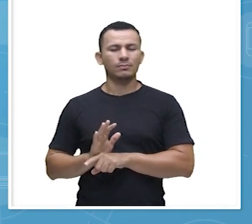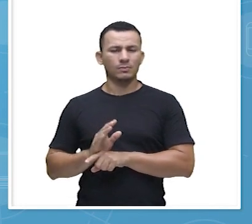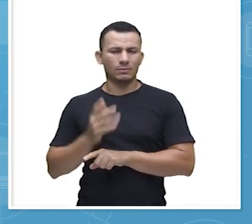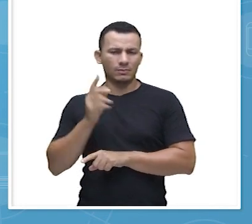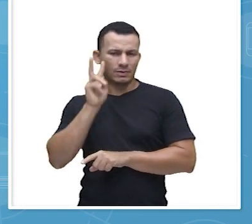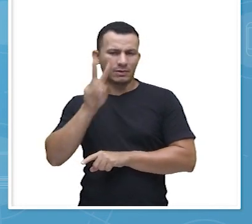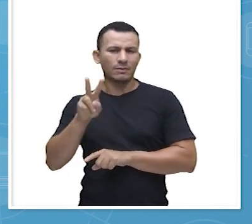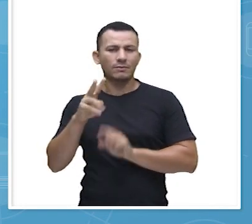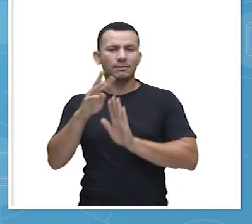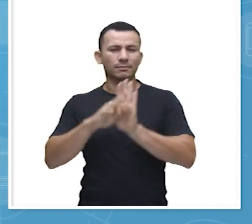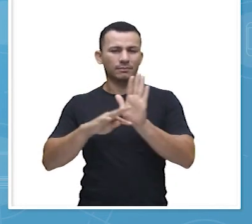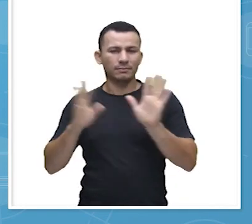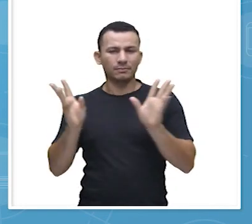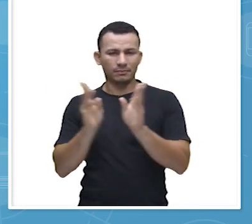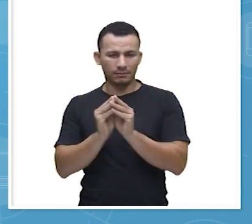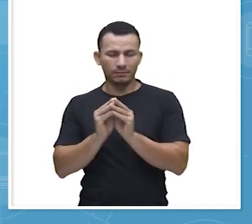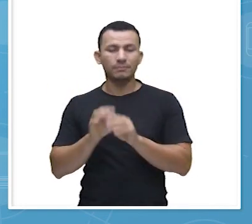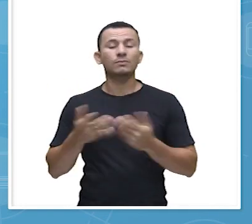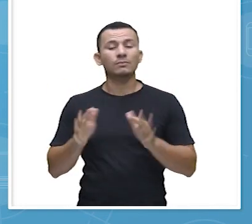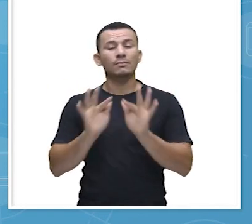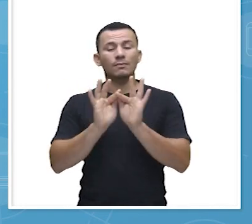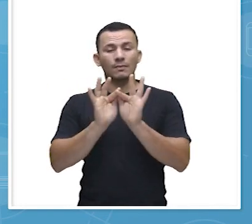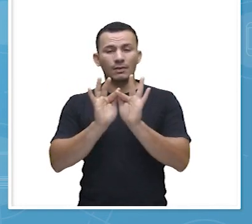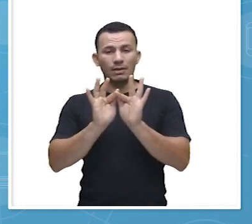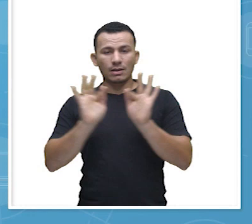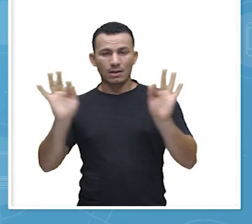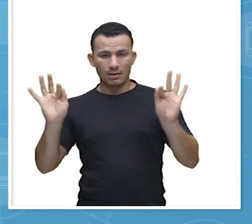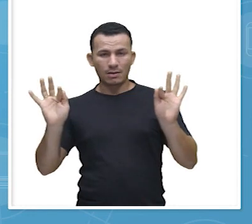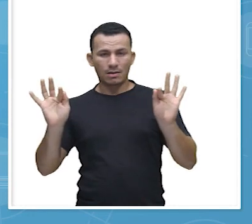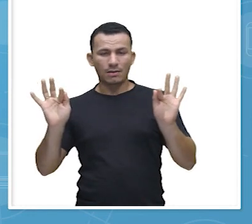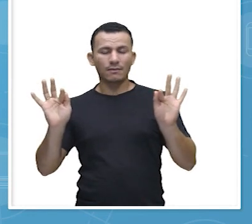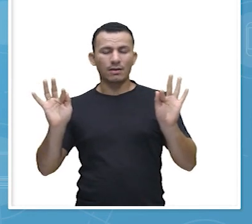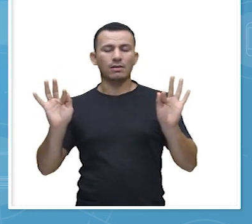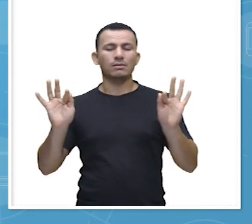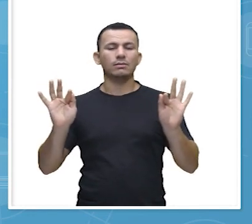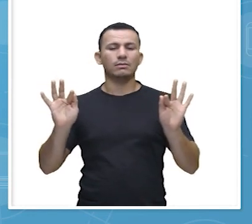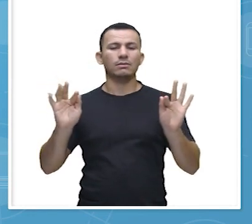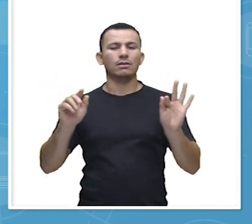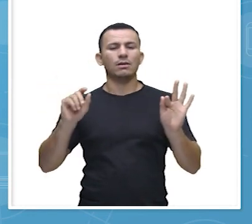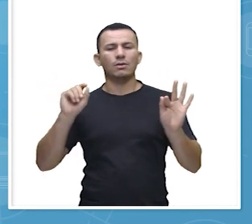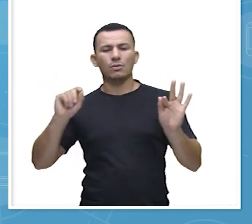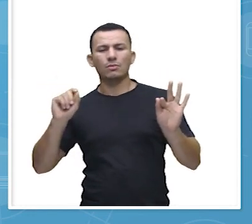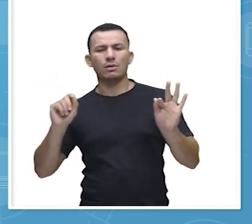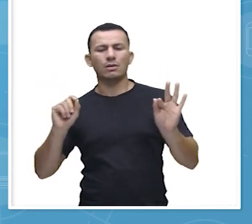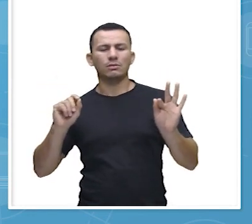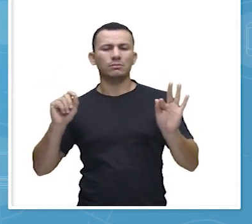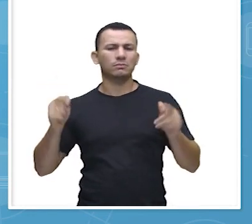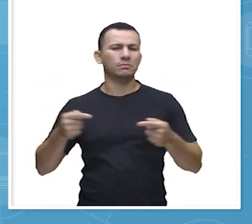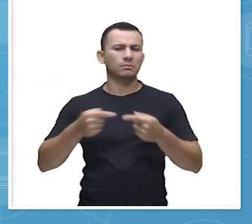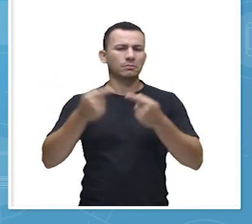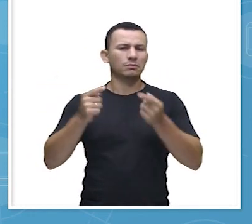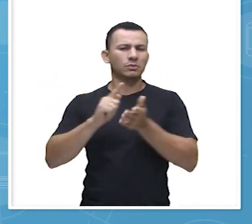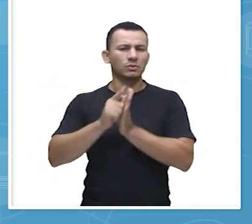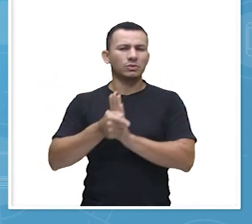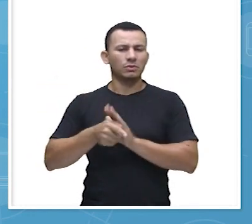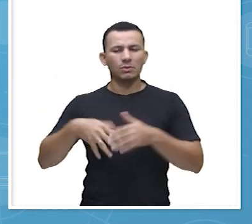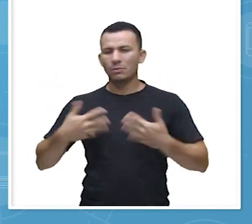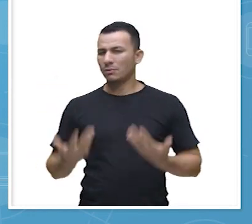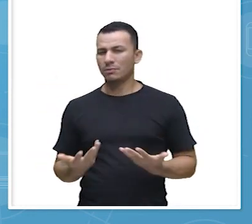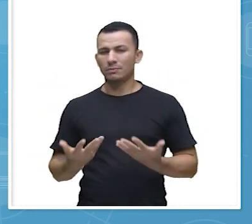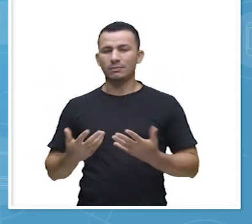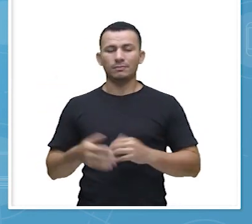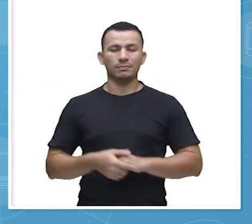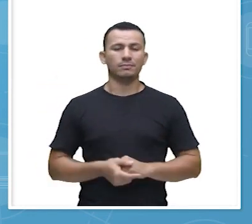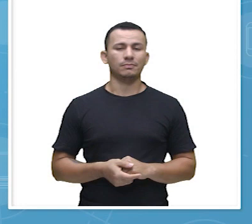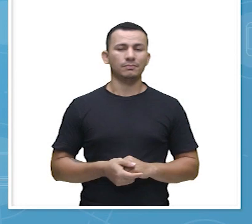A oração acima estava composto aí de uma oração, faz parte do gênero textual. Então